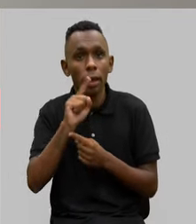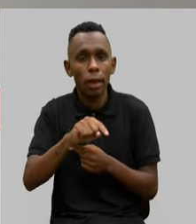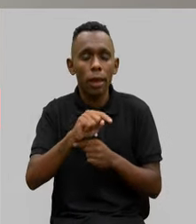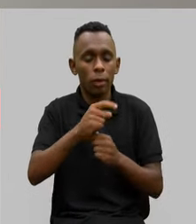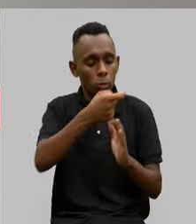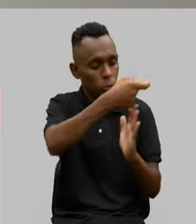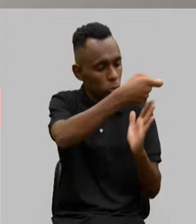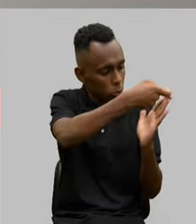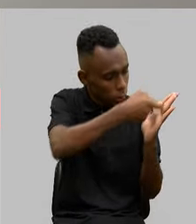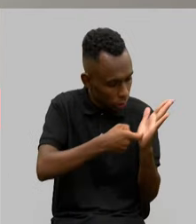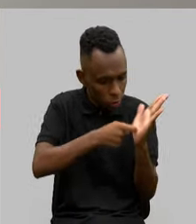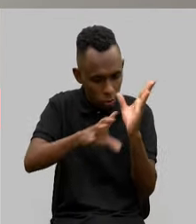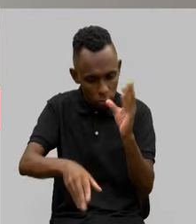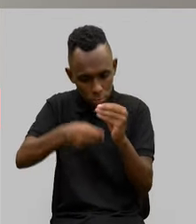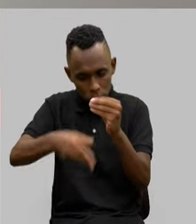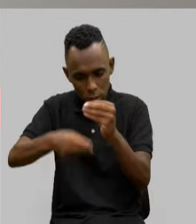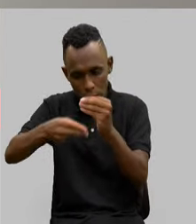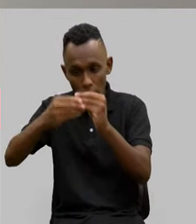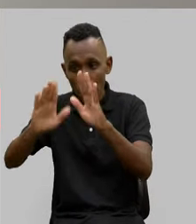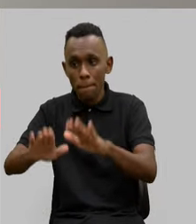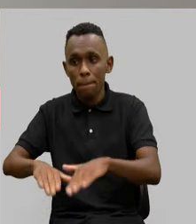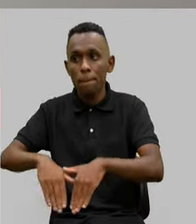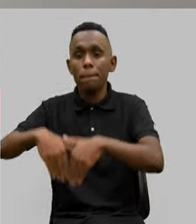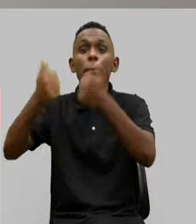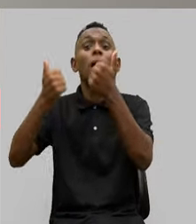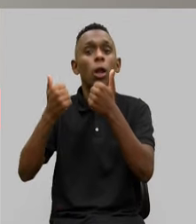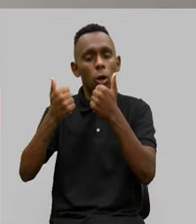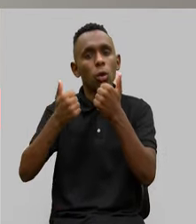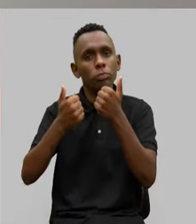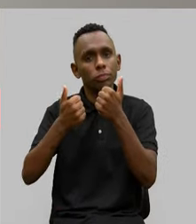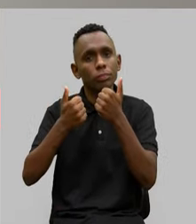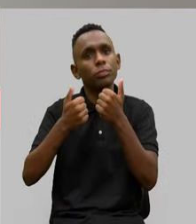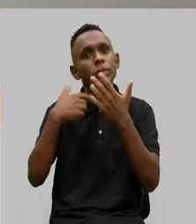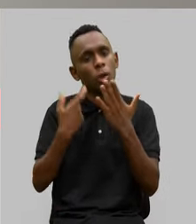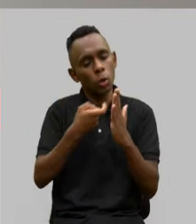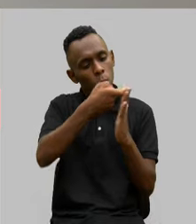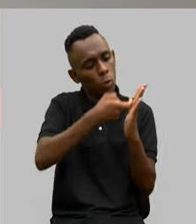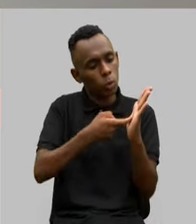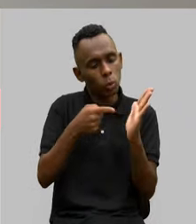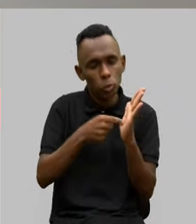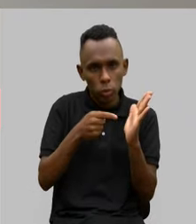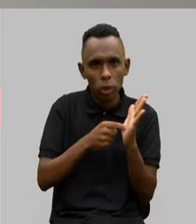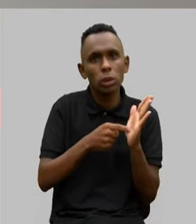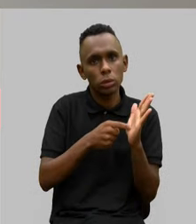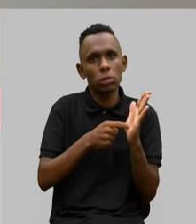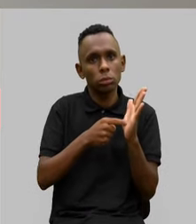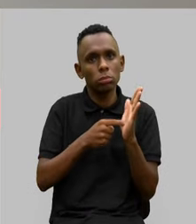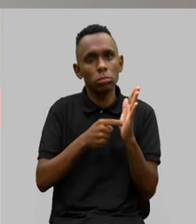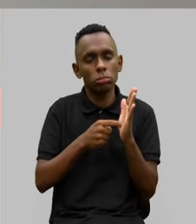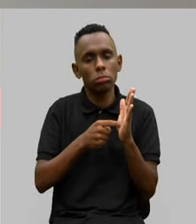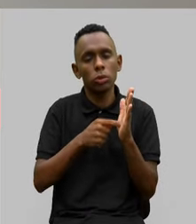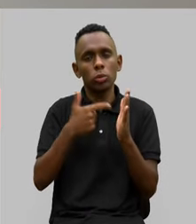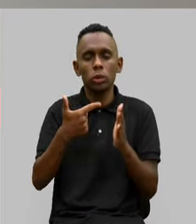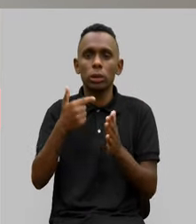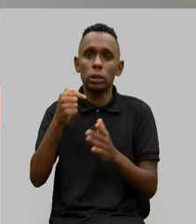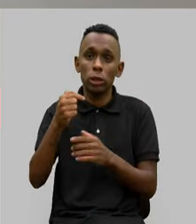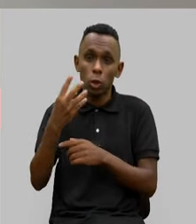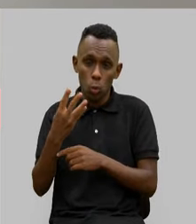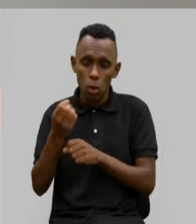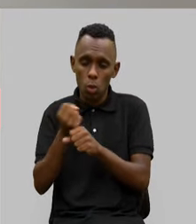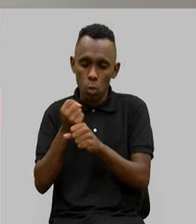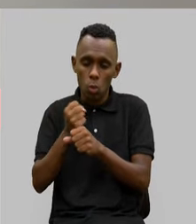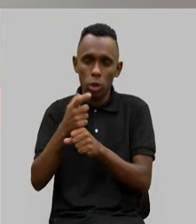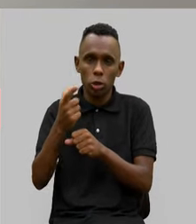melhor do que o projeto O texto original né que é o que é o que tramita do 3274 de